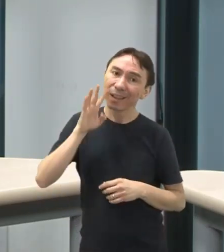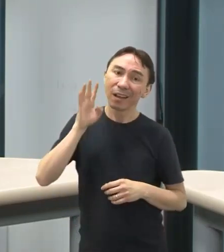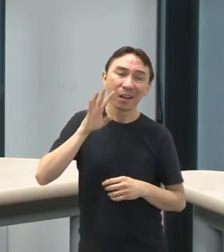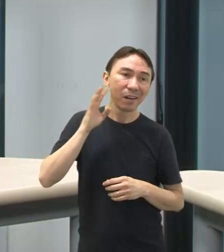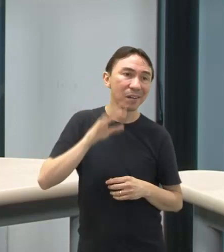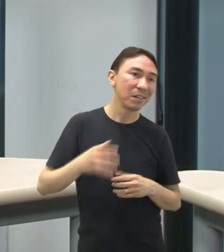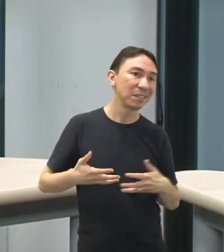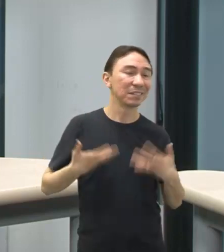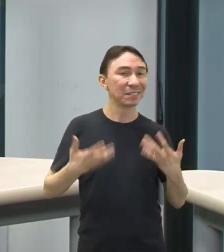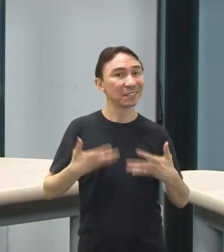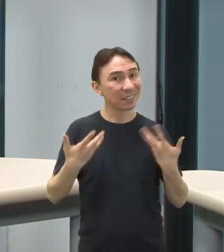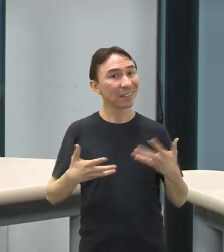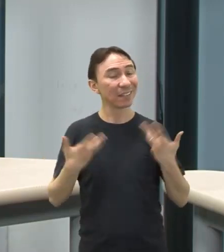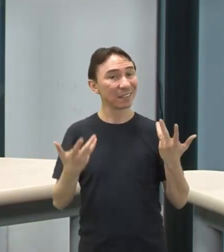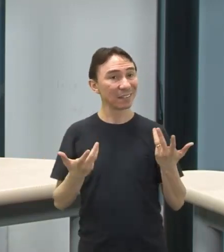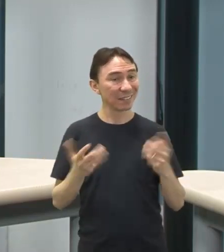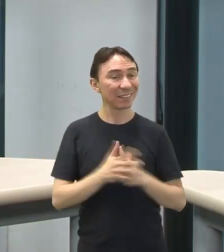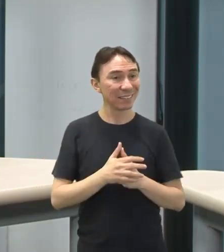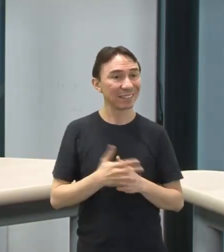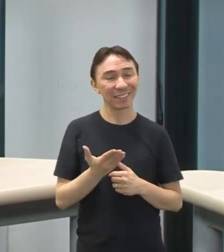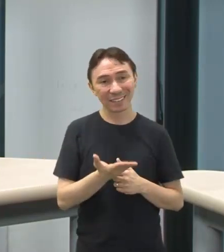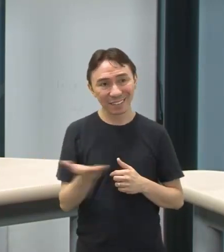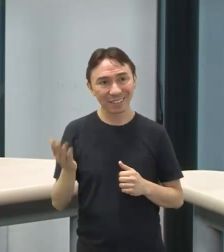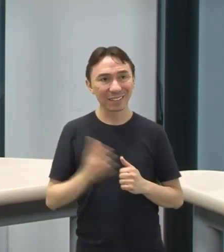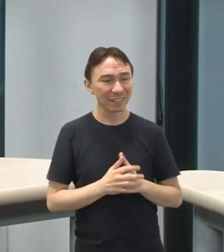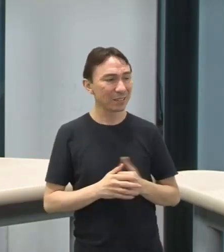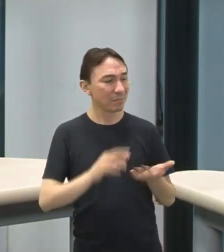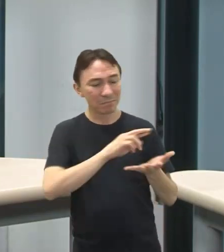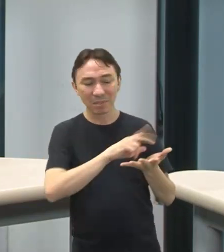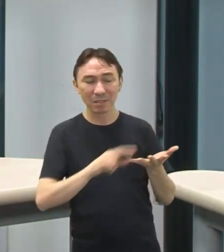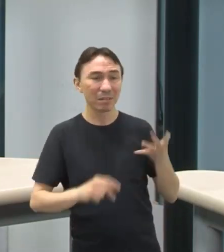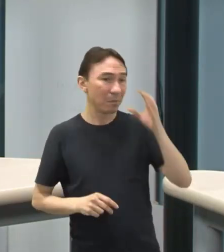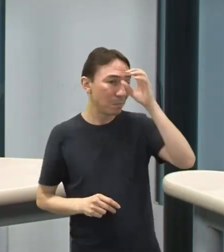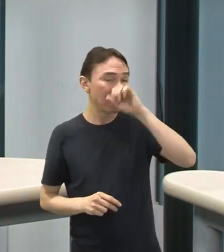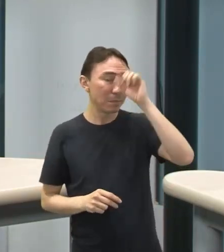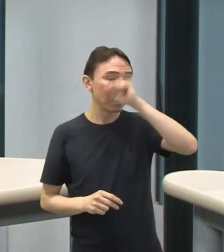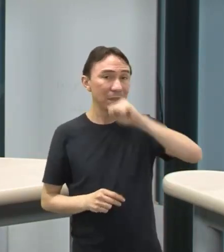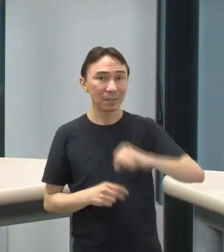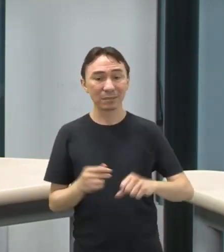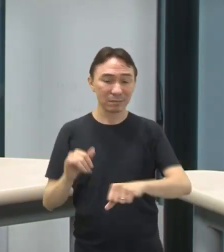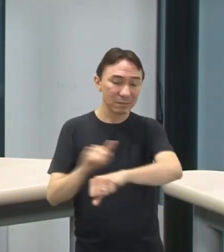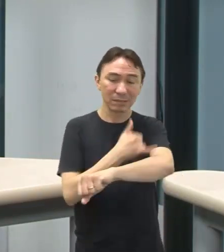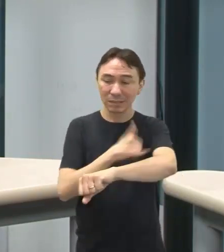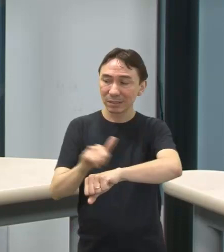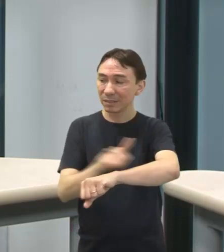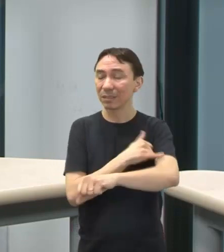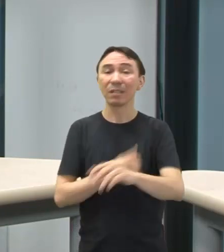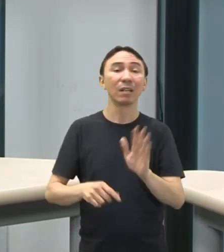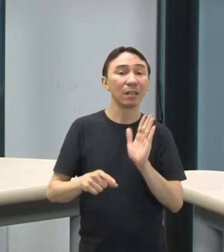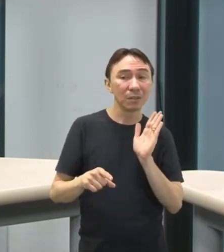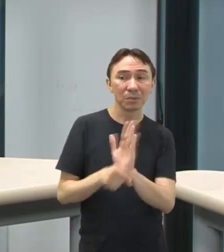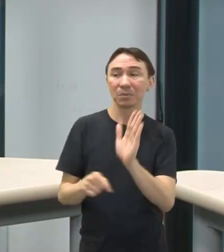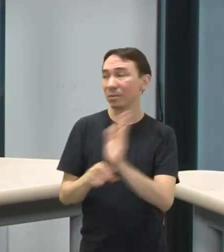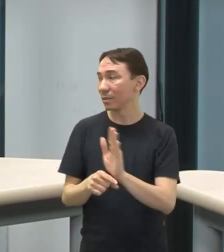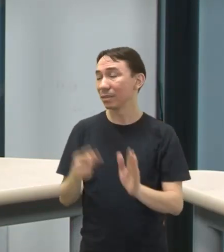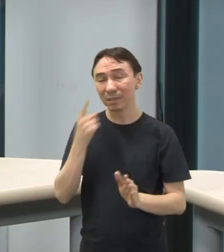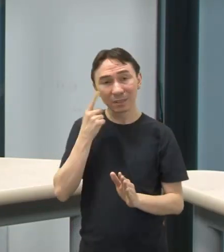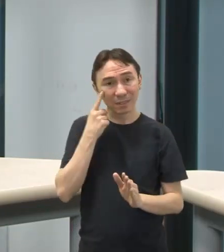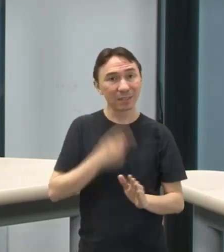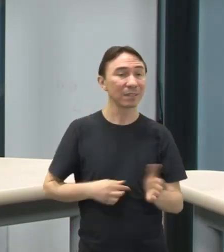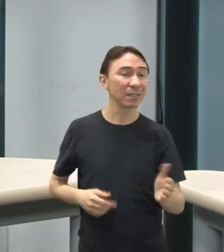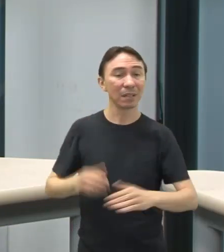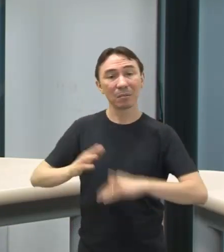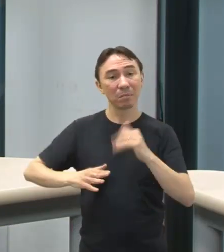Desse modo trazendo aprendizagens estratégias que contribuam para a promoção dessas habilidades em